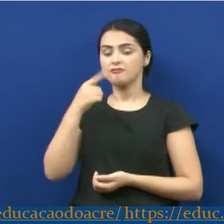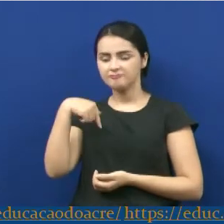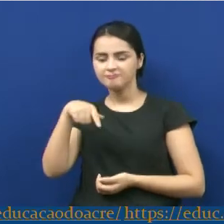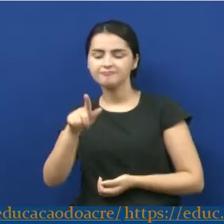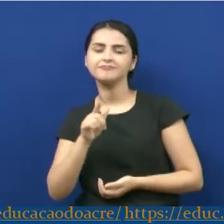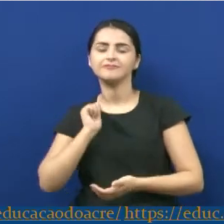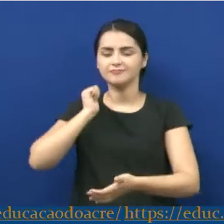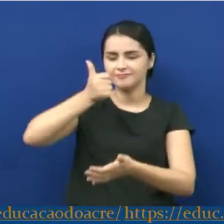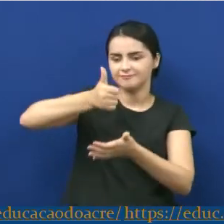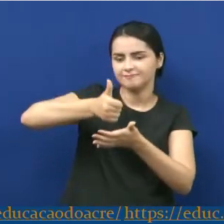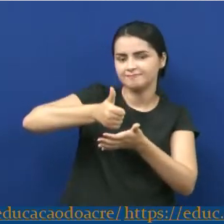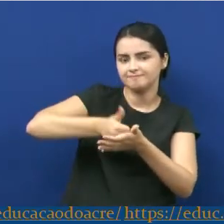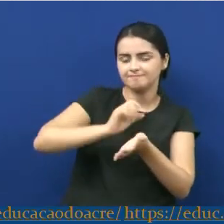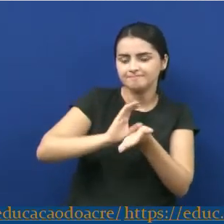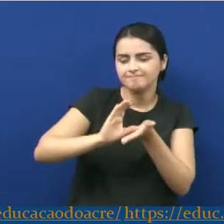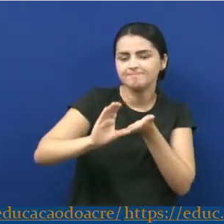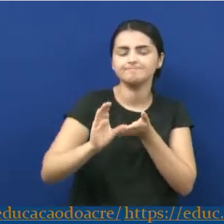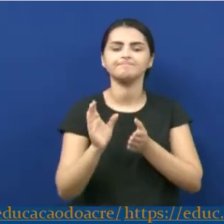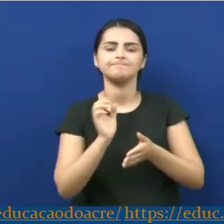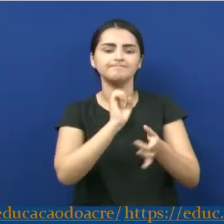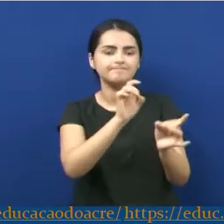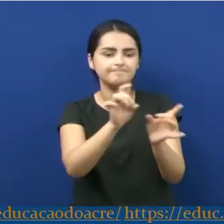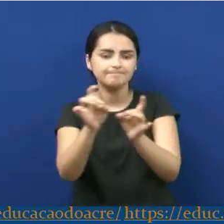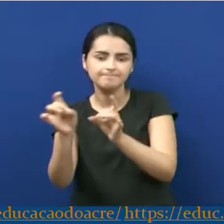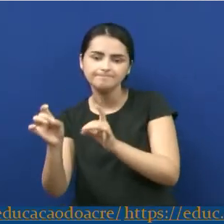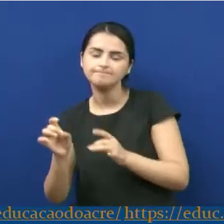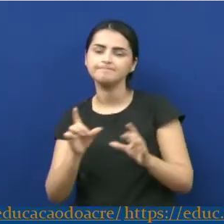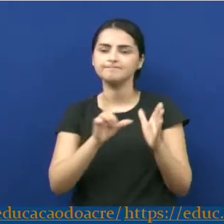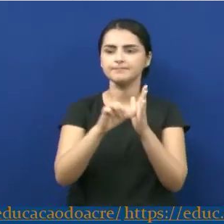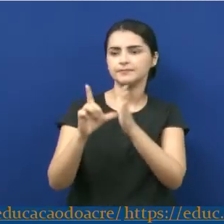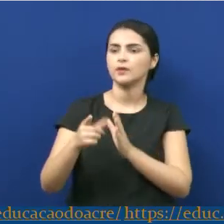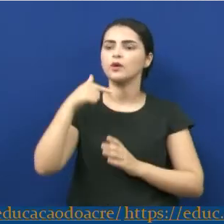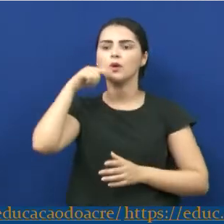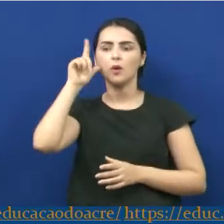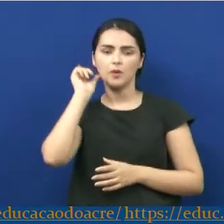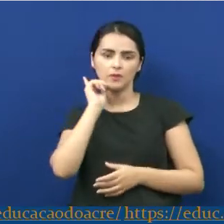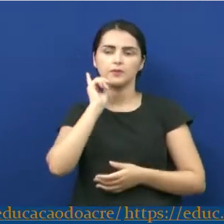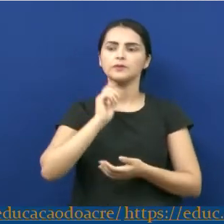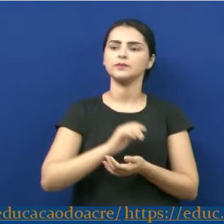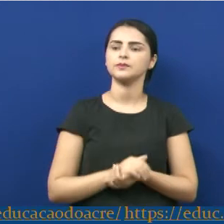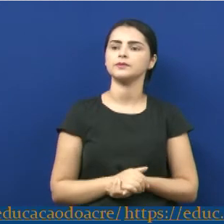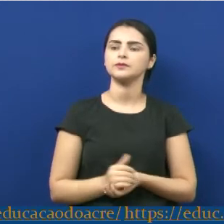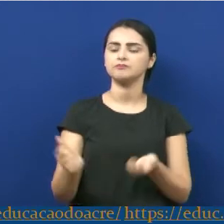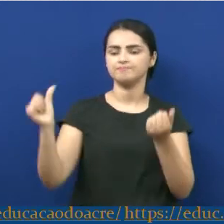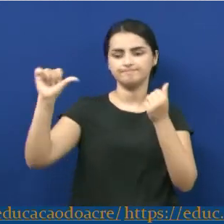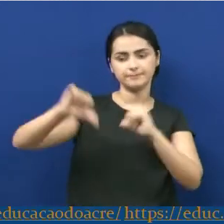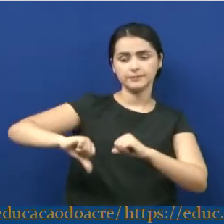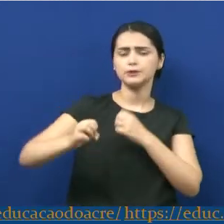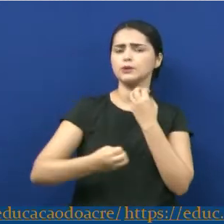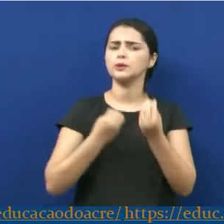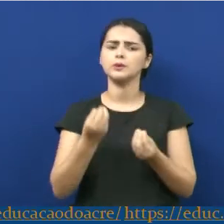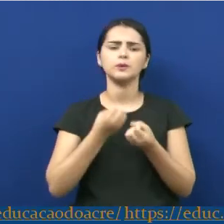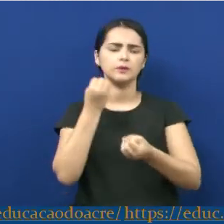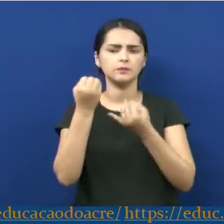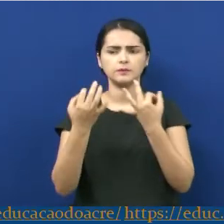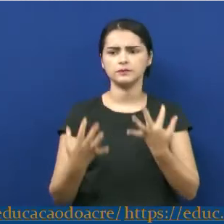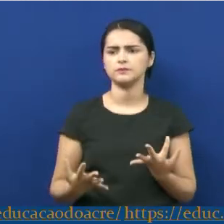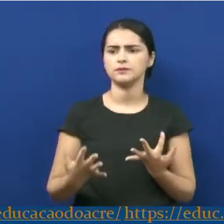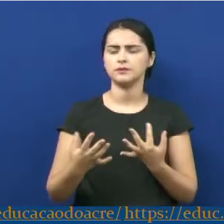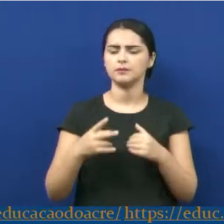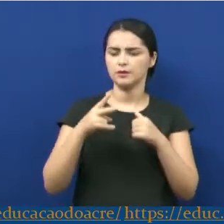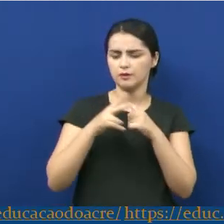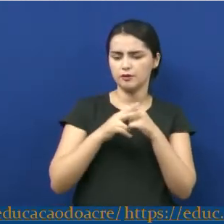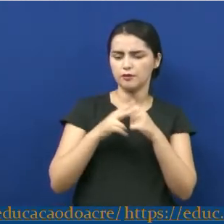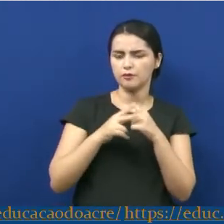ontem. Na negativa, sujeito mais didn't, que é o verbo auxiliar, mais o verbo na